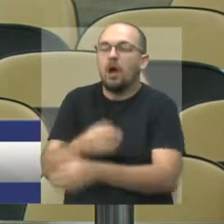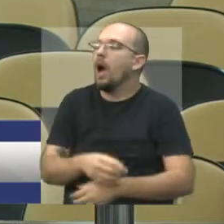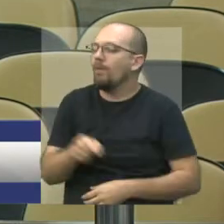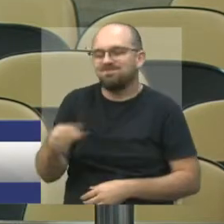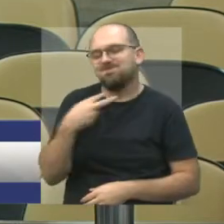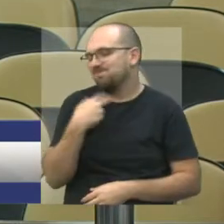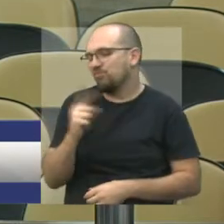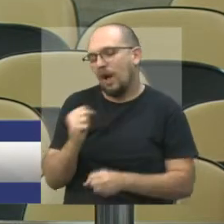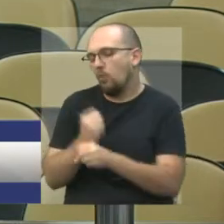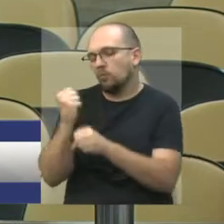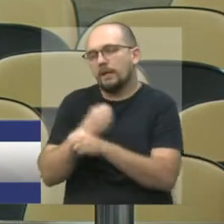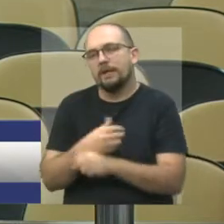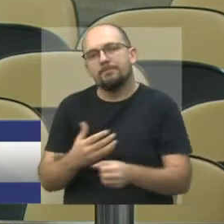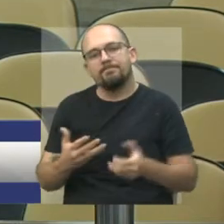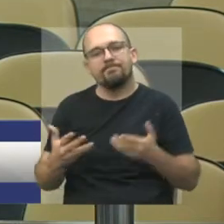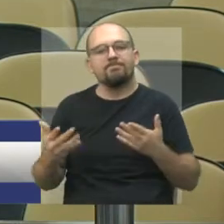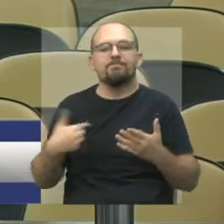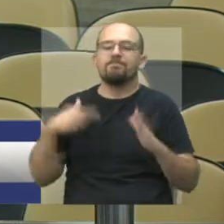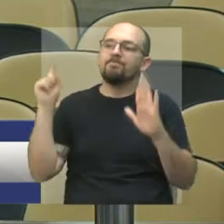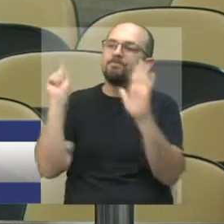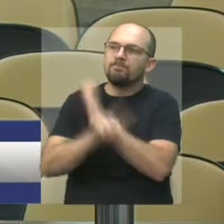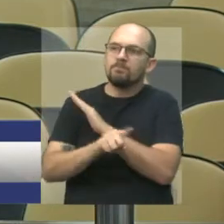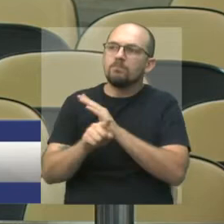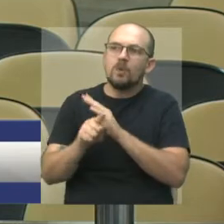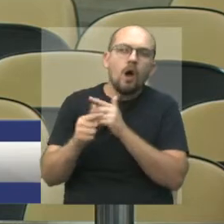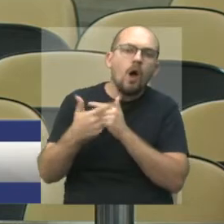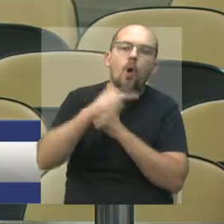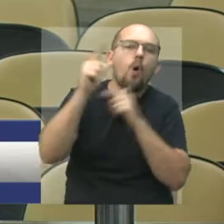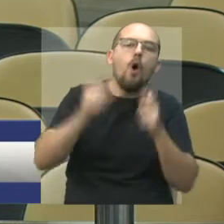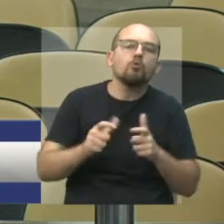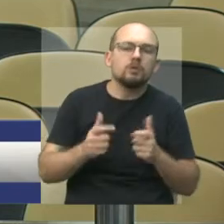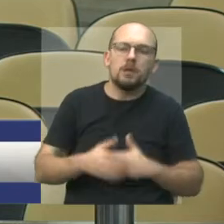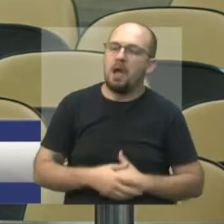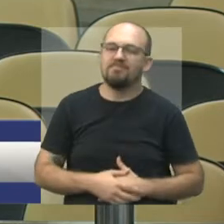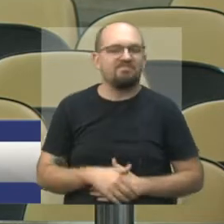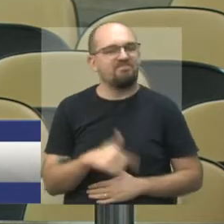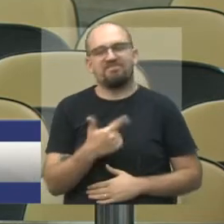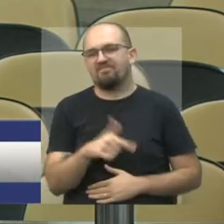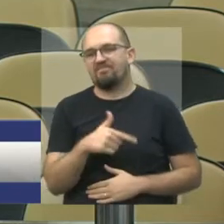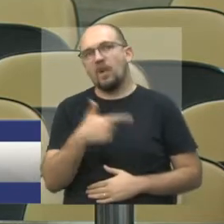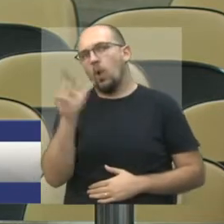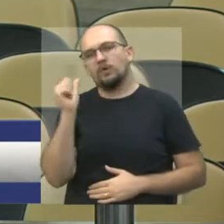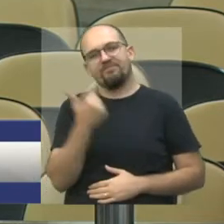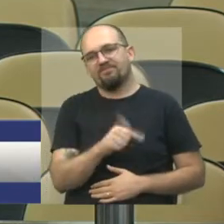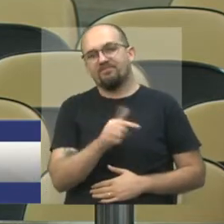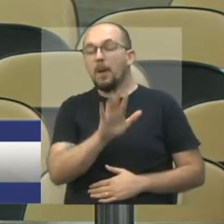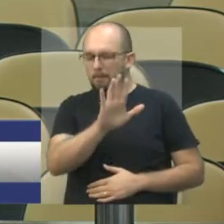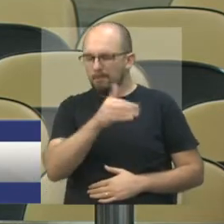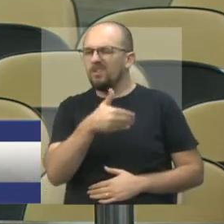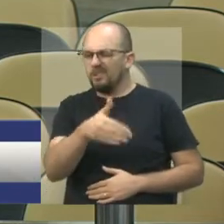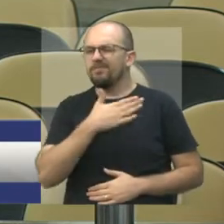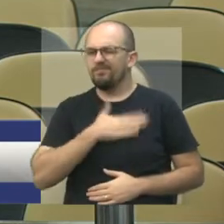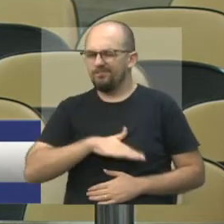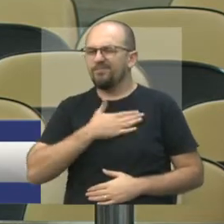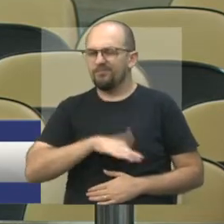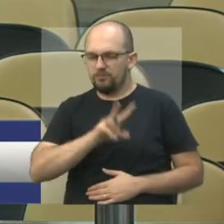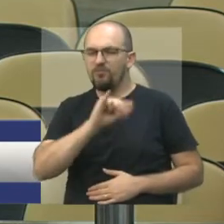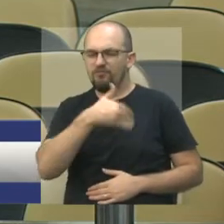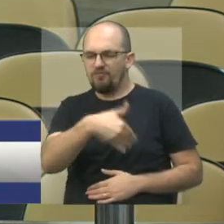lá. Aí nós perguntamos se tinha outra área, falaram que não. Mas que ia ser feito sim, que eles iam dar um